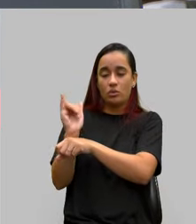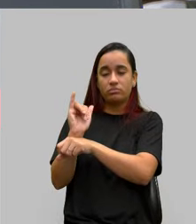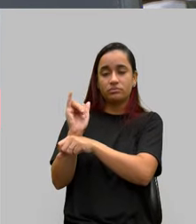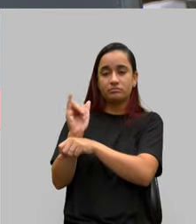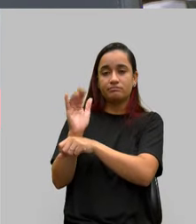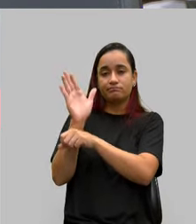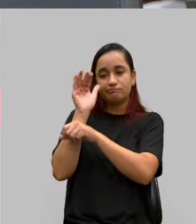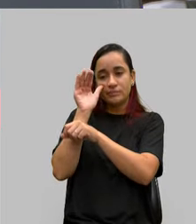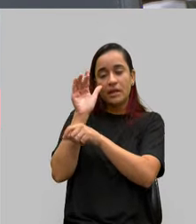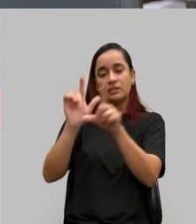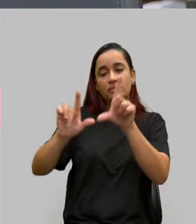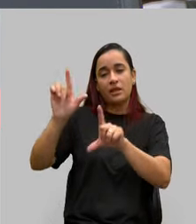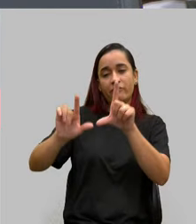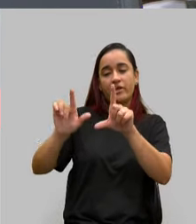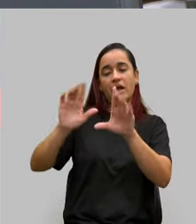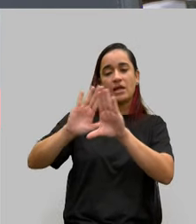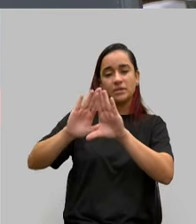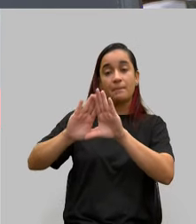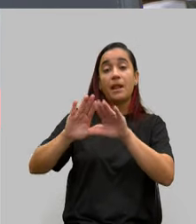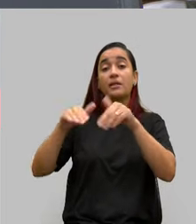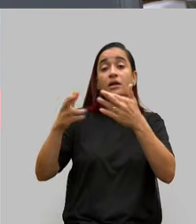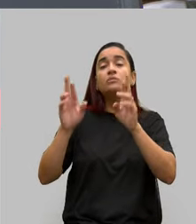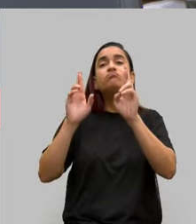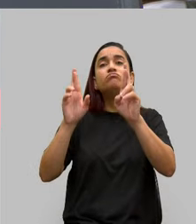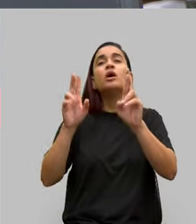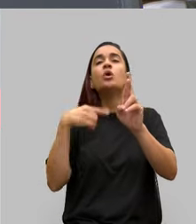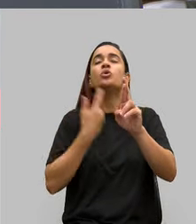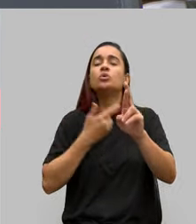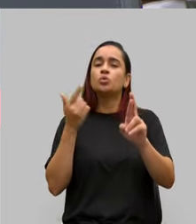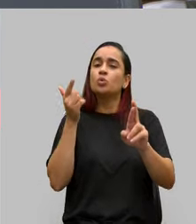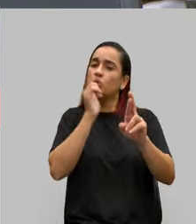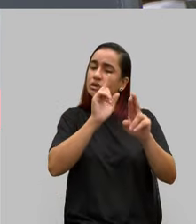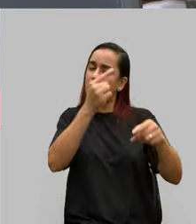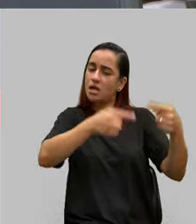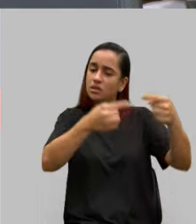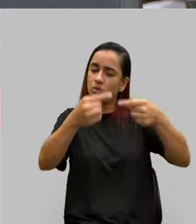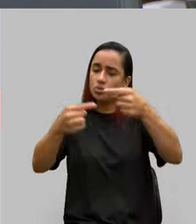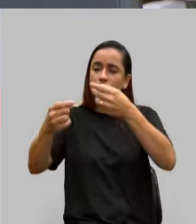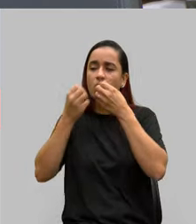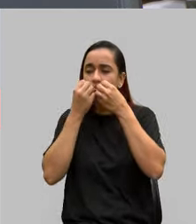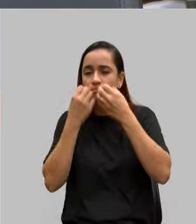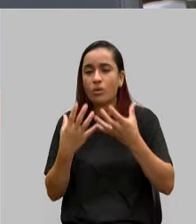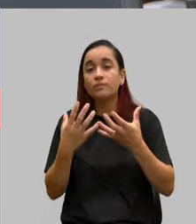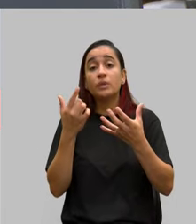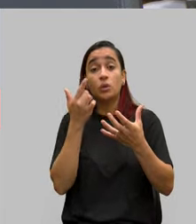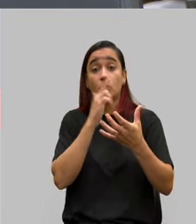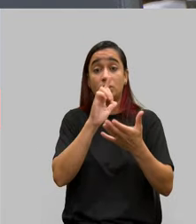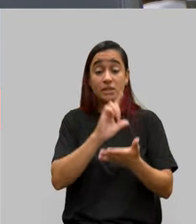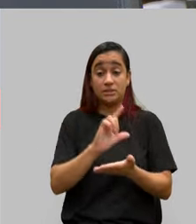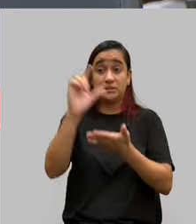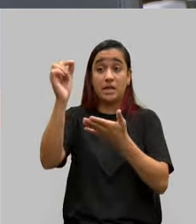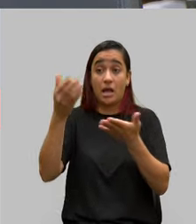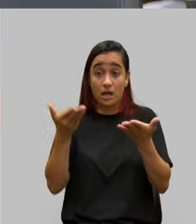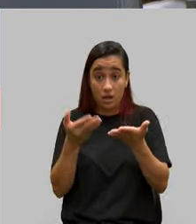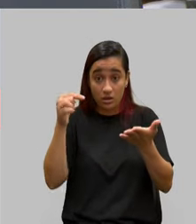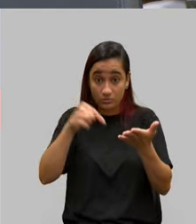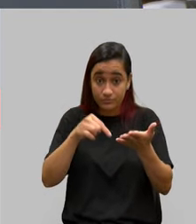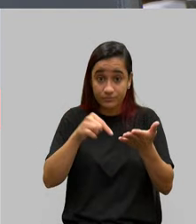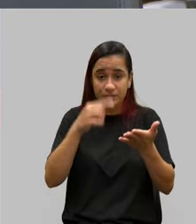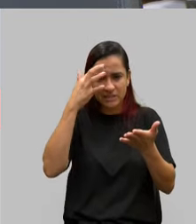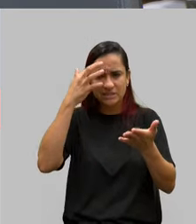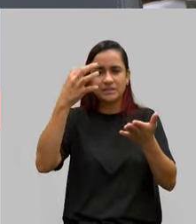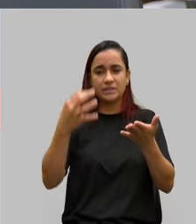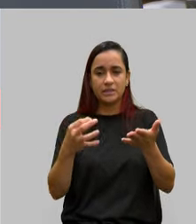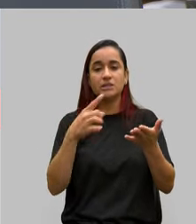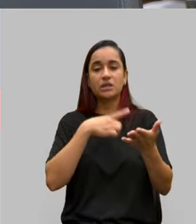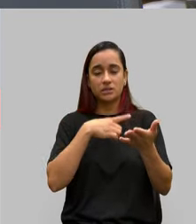que tenhamos uma discussão muito profiqua e que saiamos daqui com a certeza de que teremos